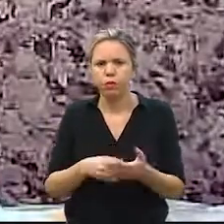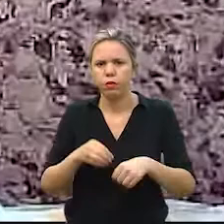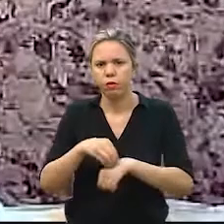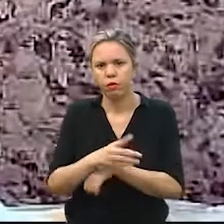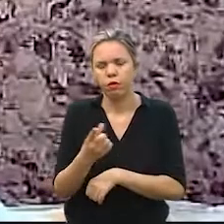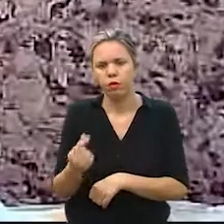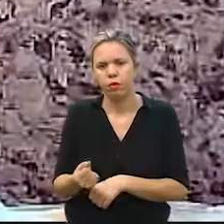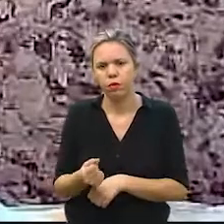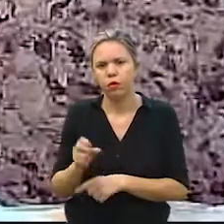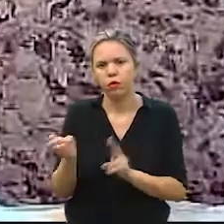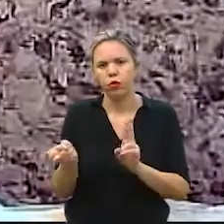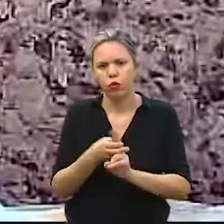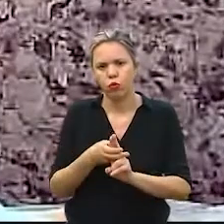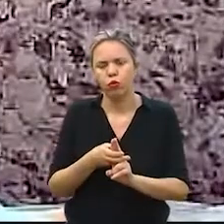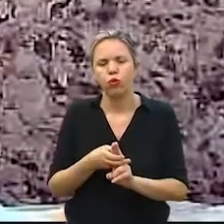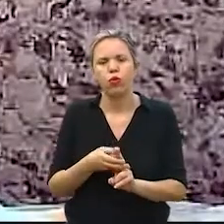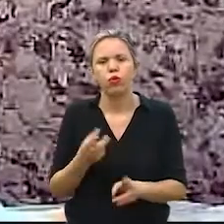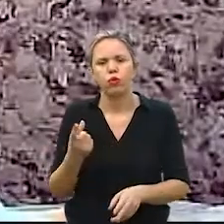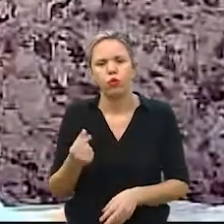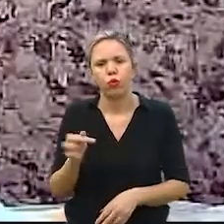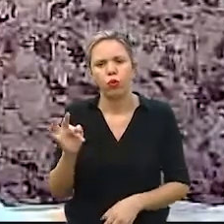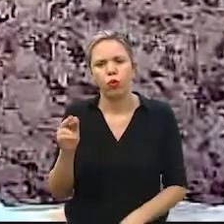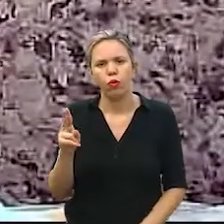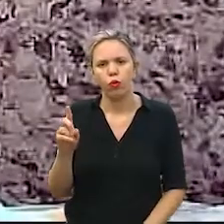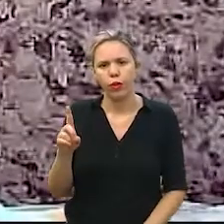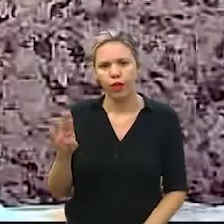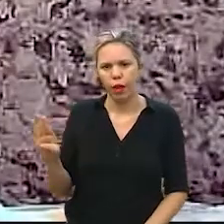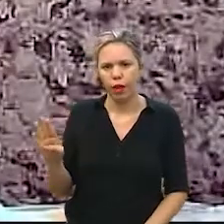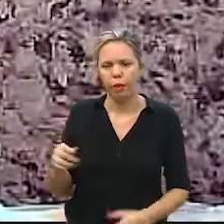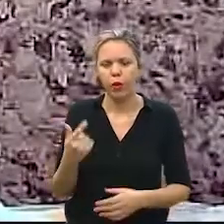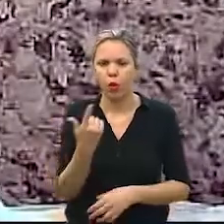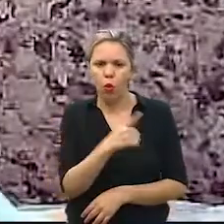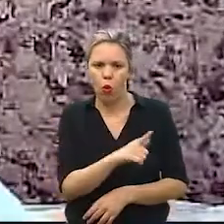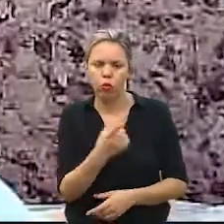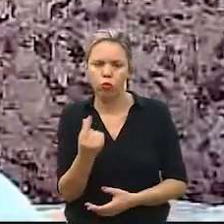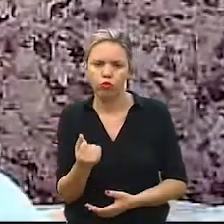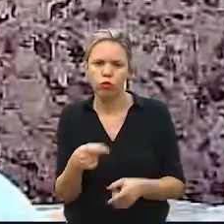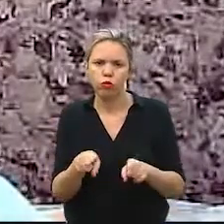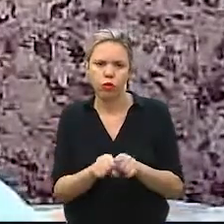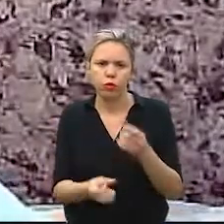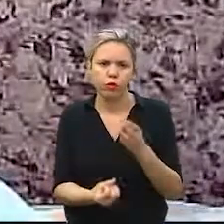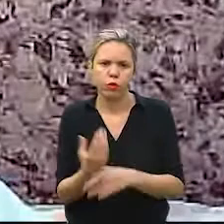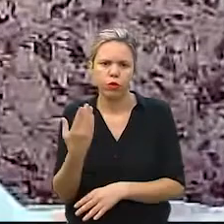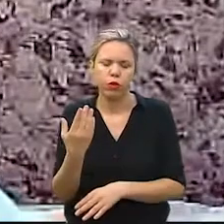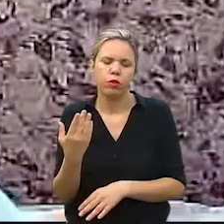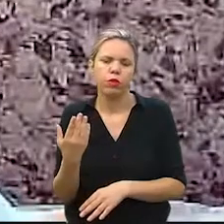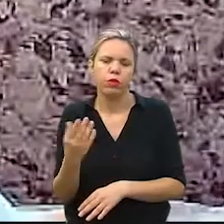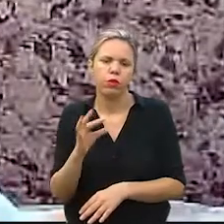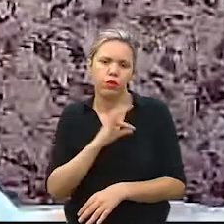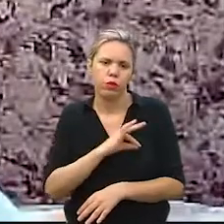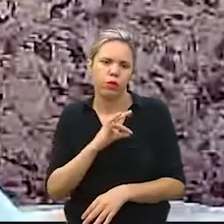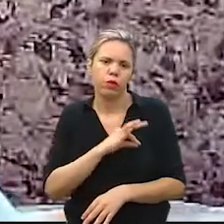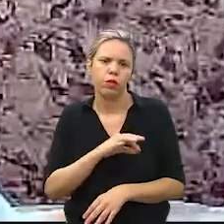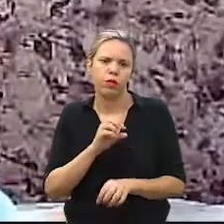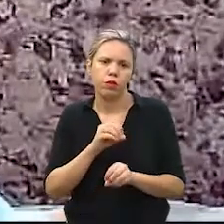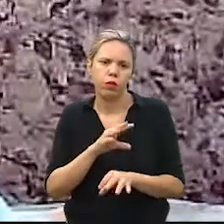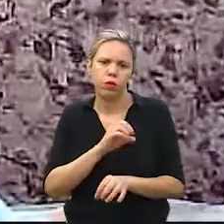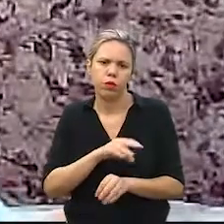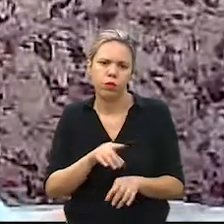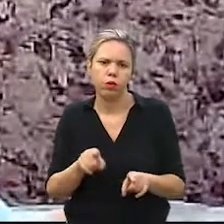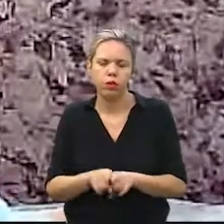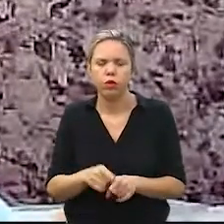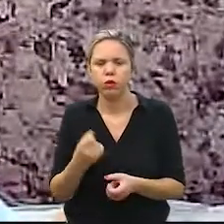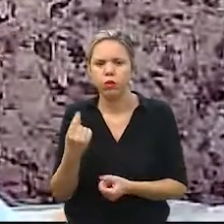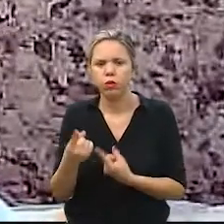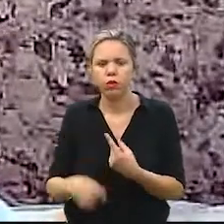recursos do SUS, os recursos do Fundeb e outros recursos que vêm de cota parte do salário de educação e